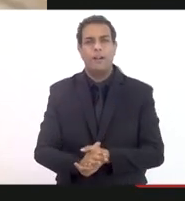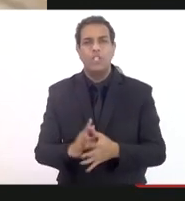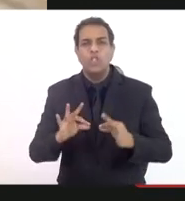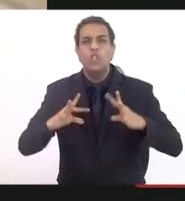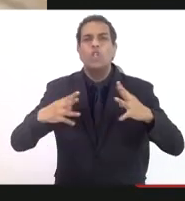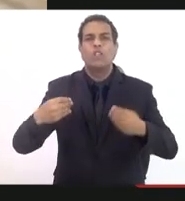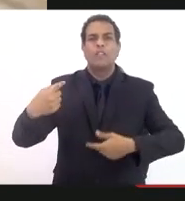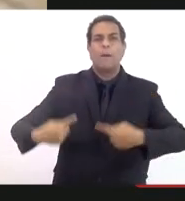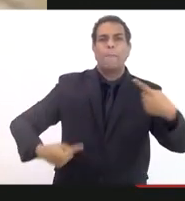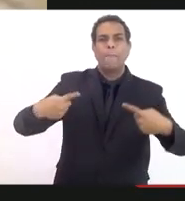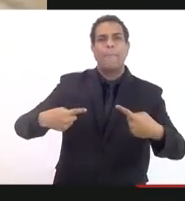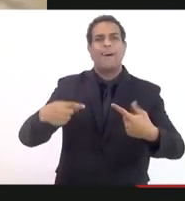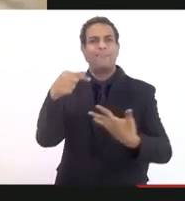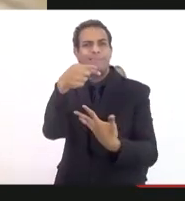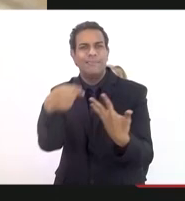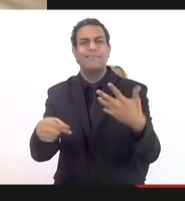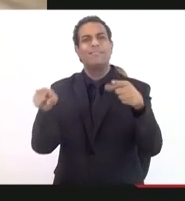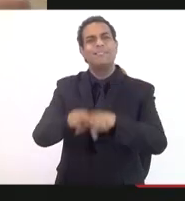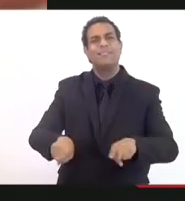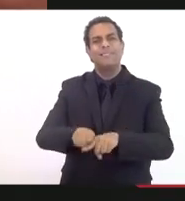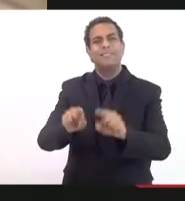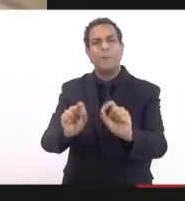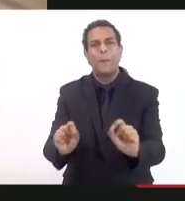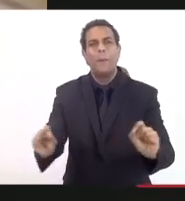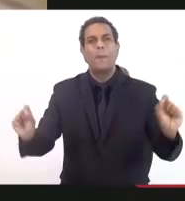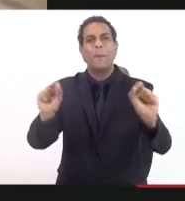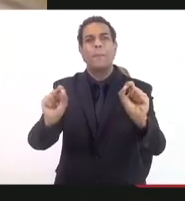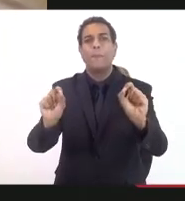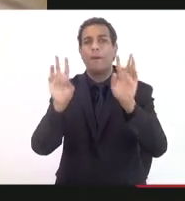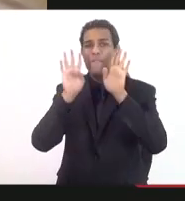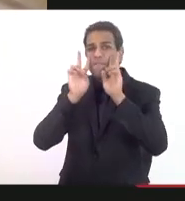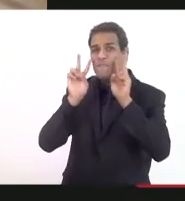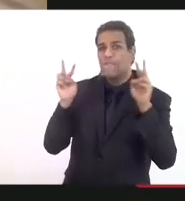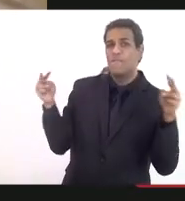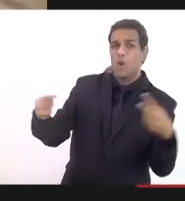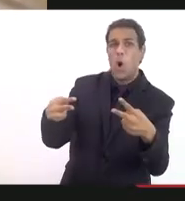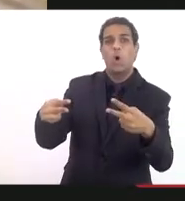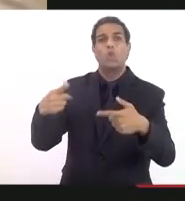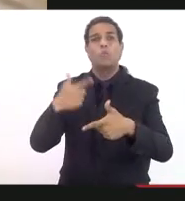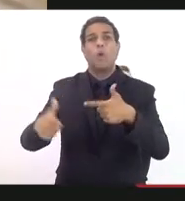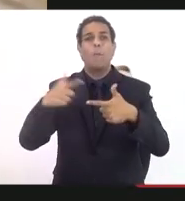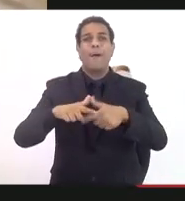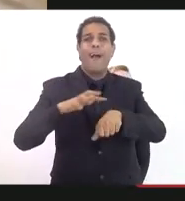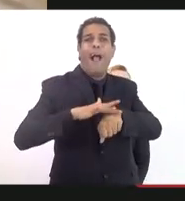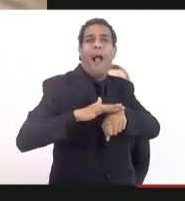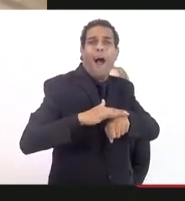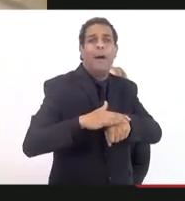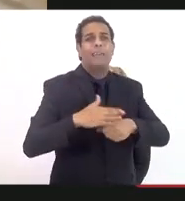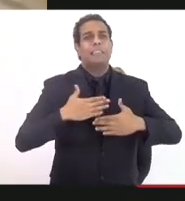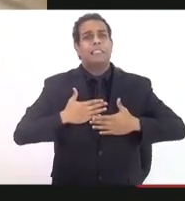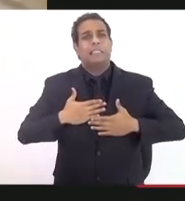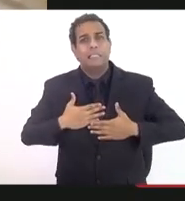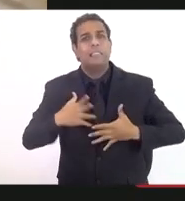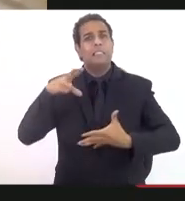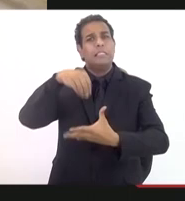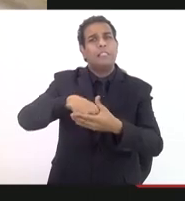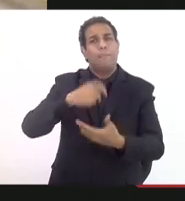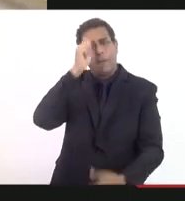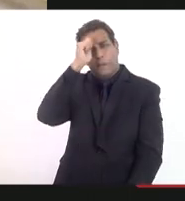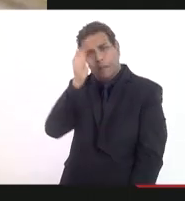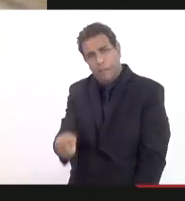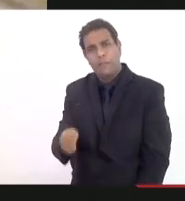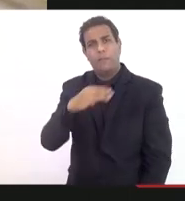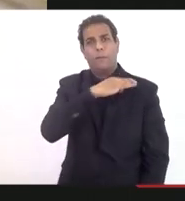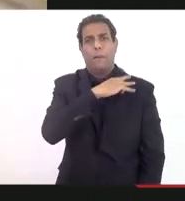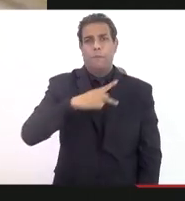as políticas, em relação, inclusive a questão da tuberculose. Cumprimentar os colegas do Ministério Público,